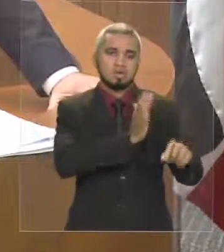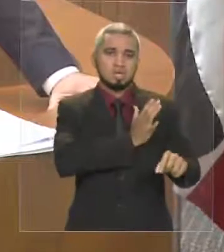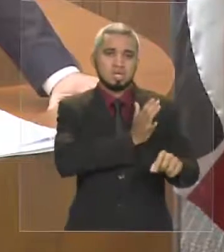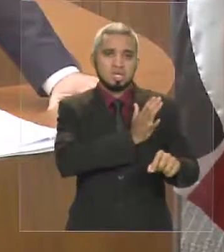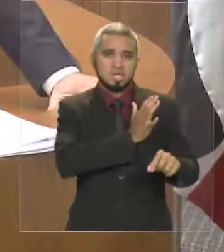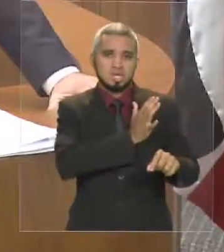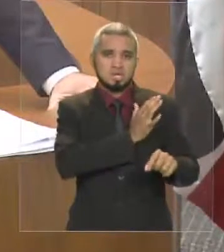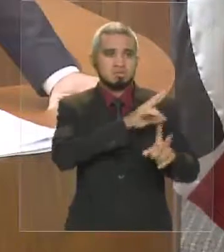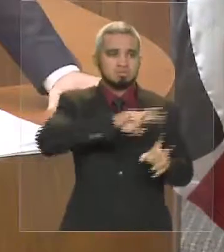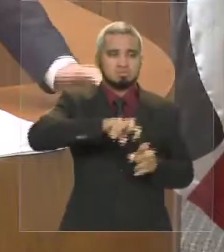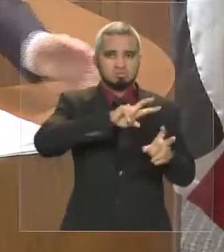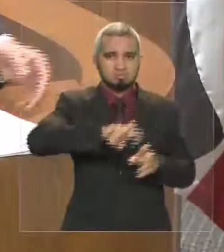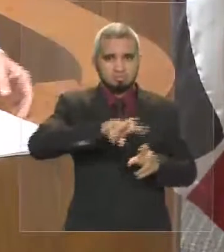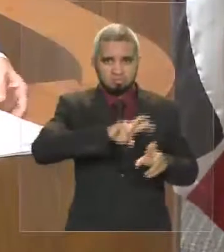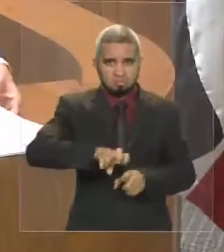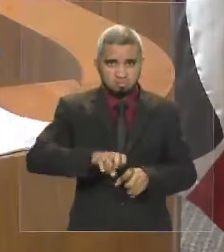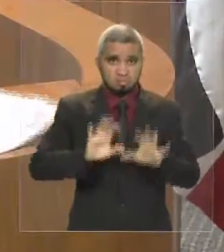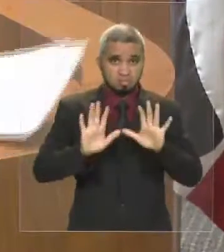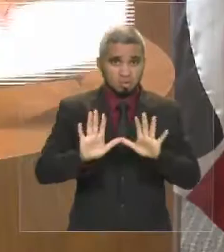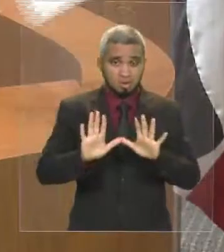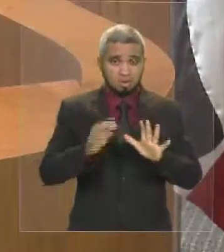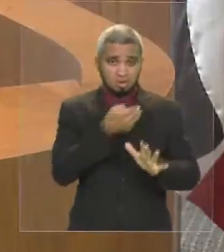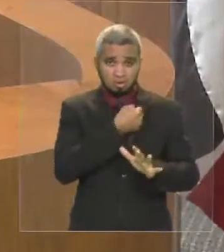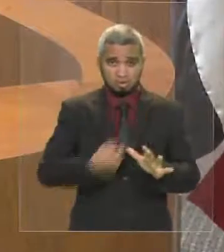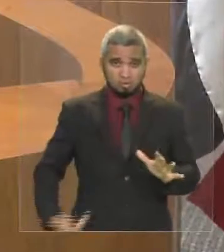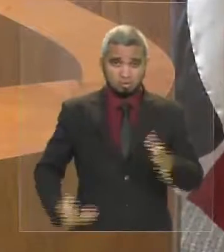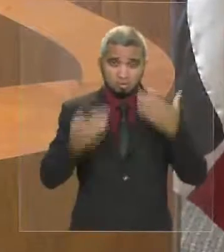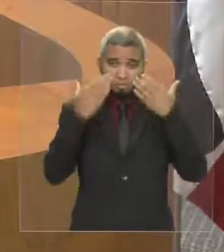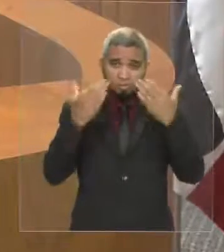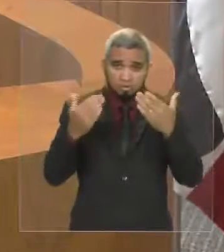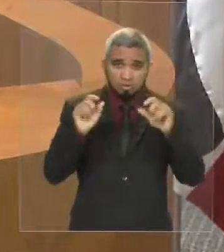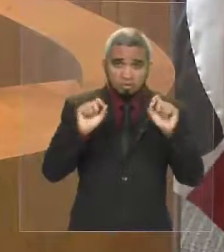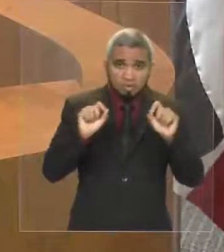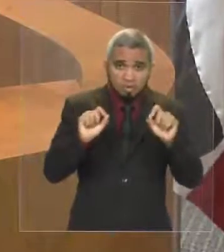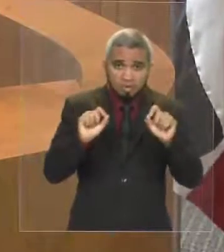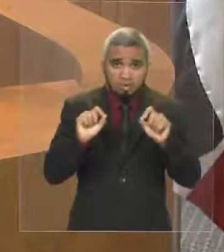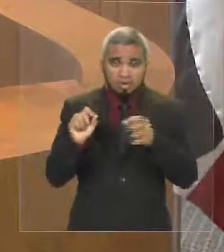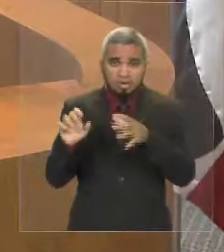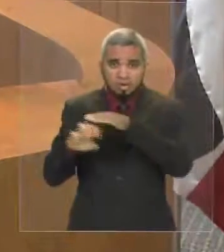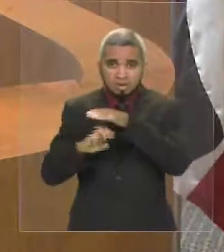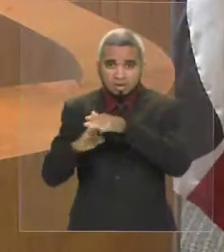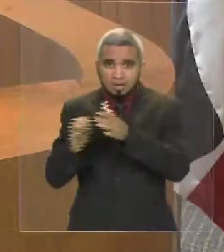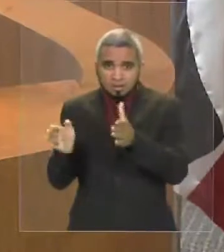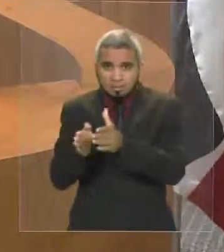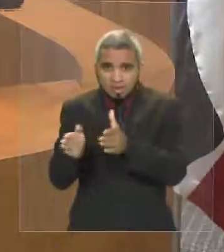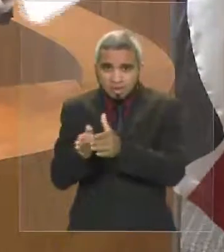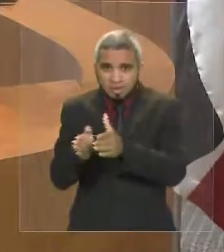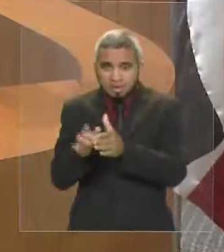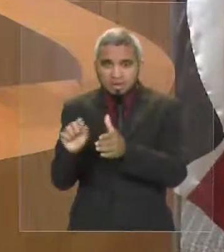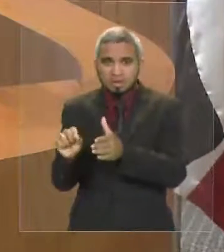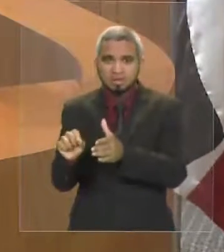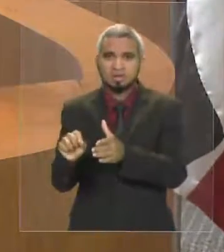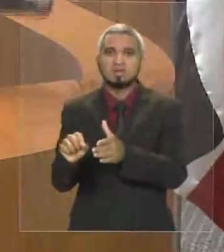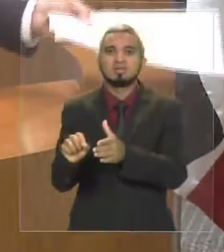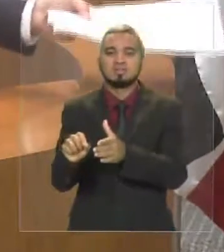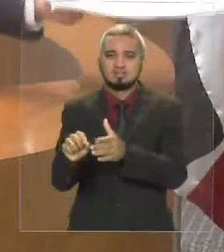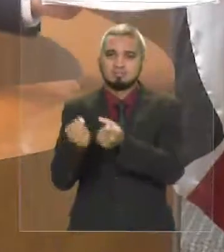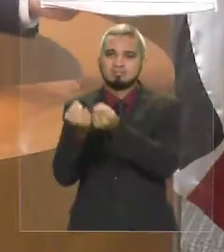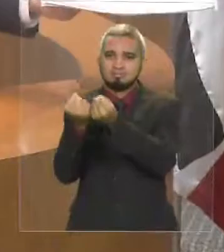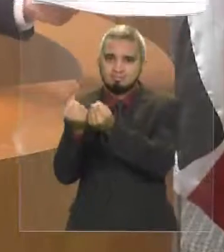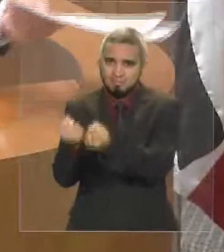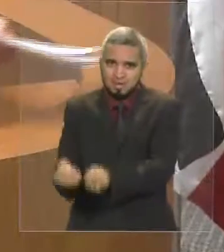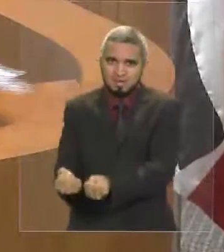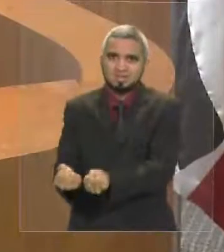com esse projeto de lei? Deixa os pequenos comerciantes atacadistas numa situação muito mais